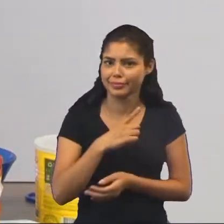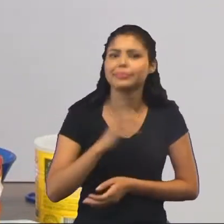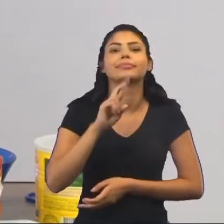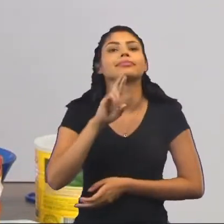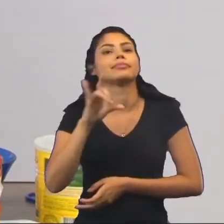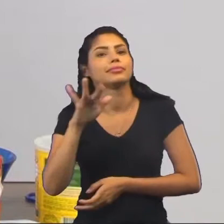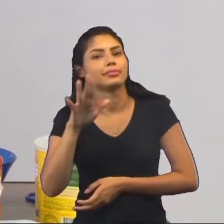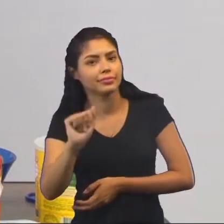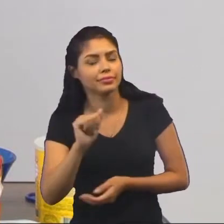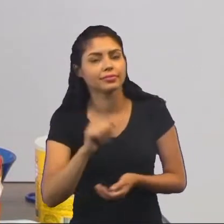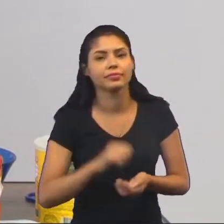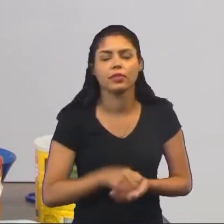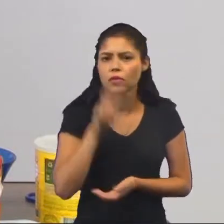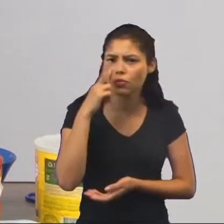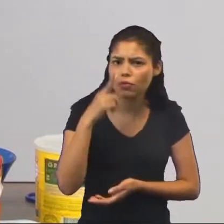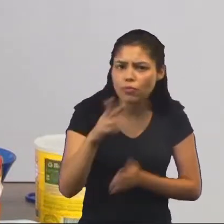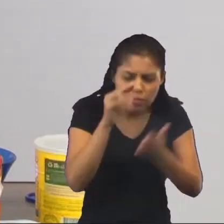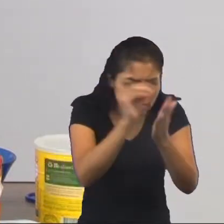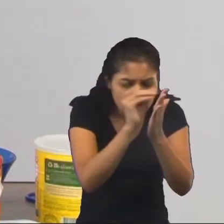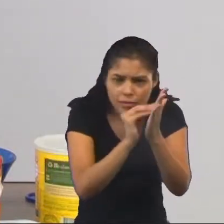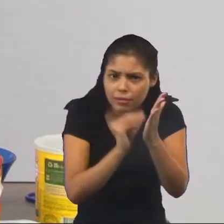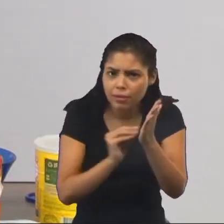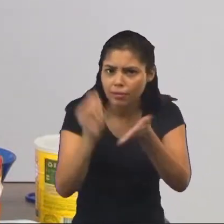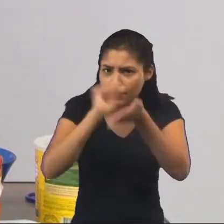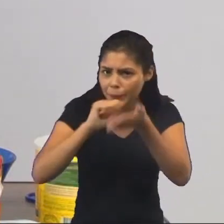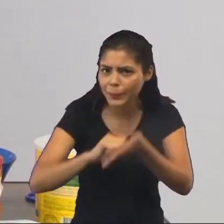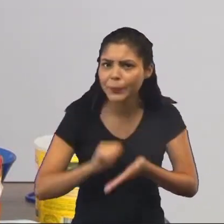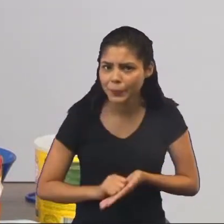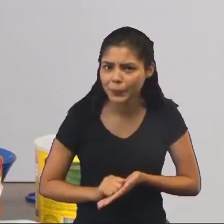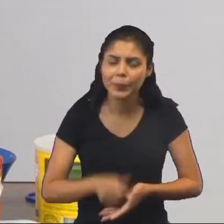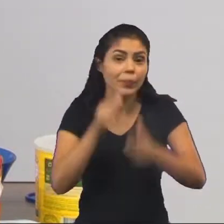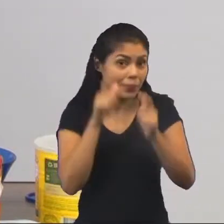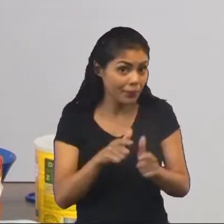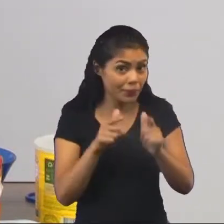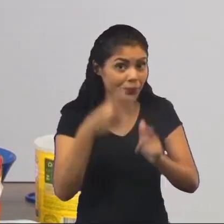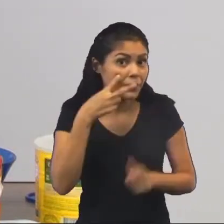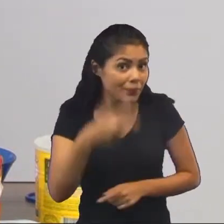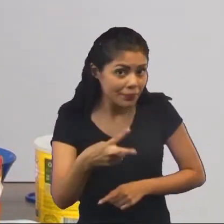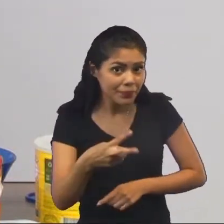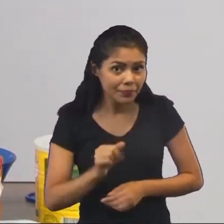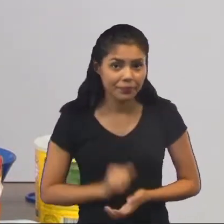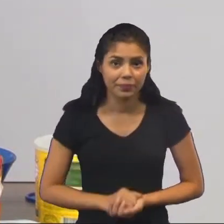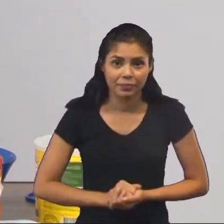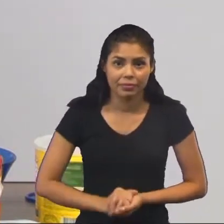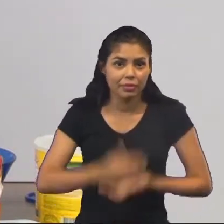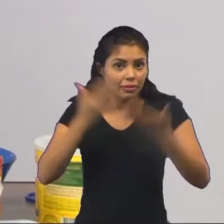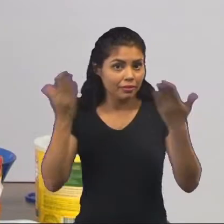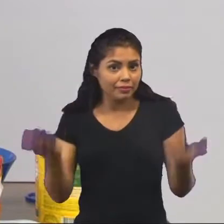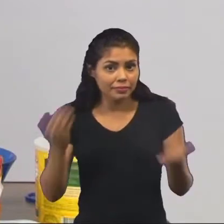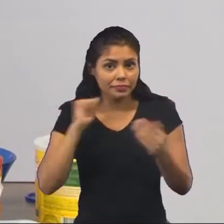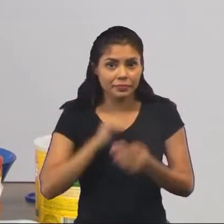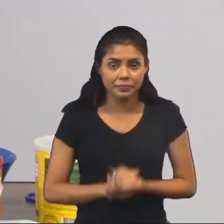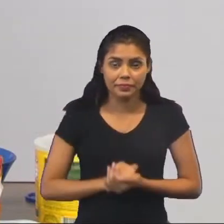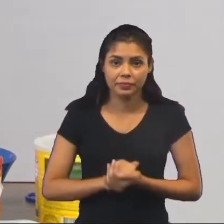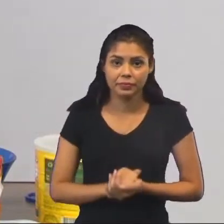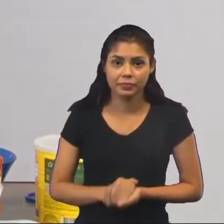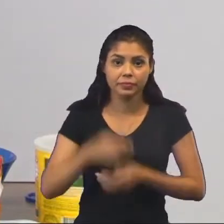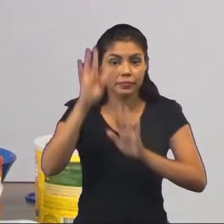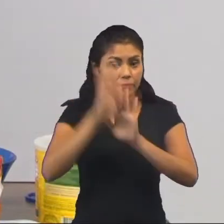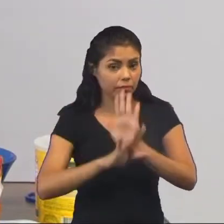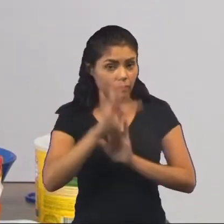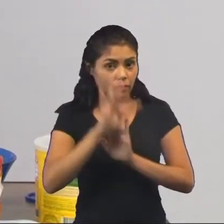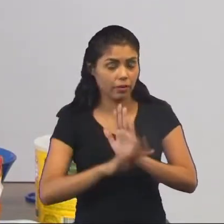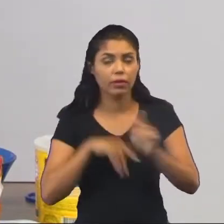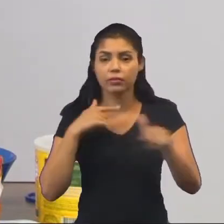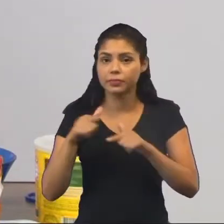receita? Vocês já viram alguma receita? Onde vocês viram? Então, esse